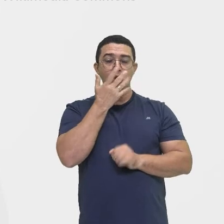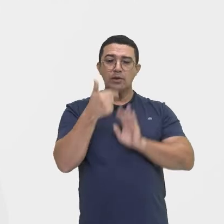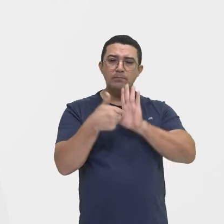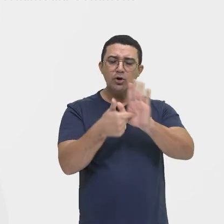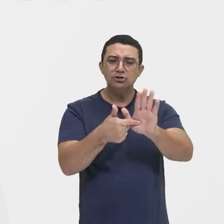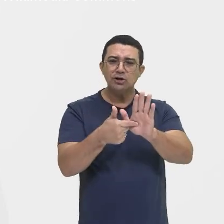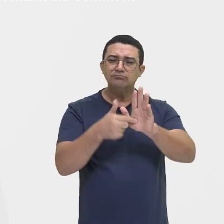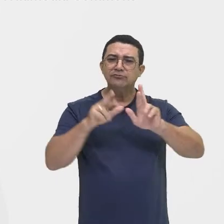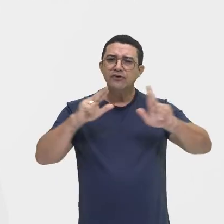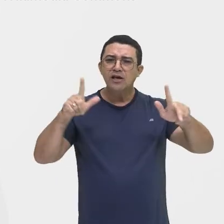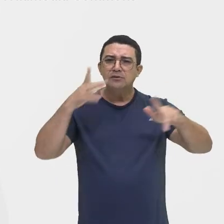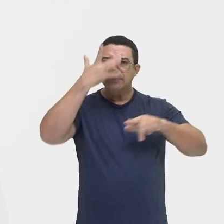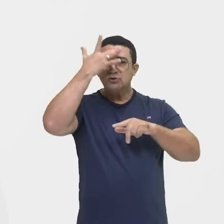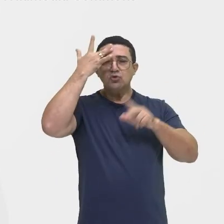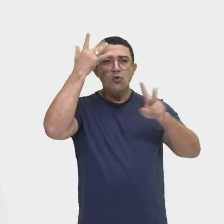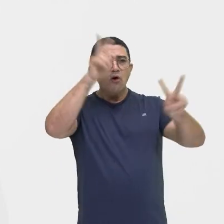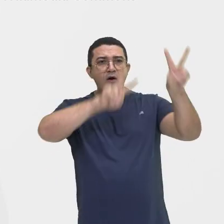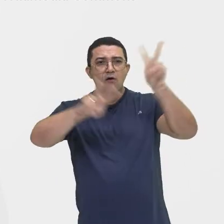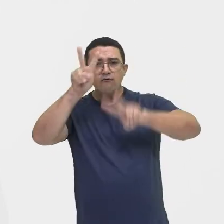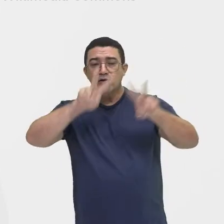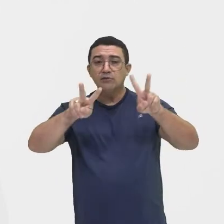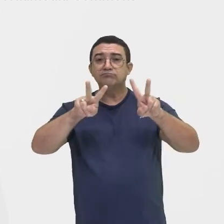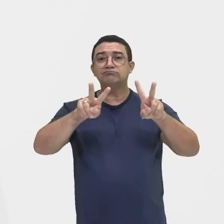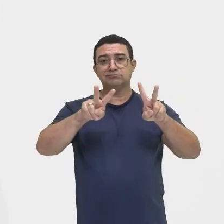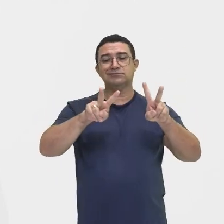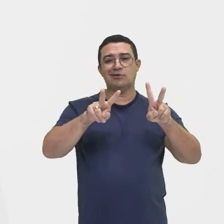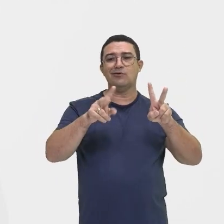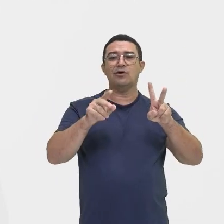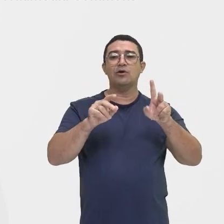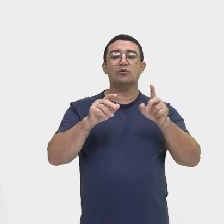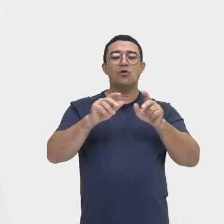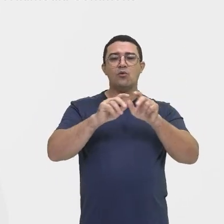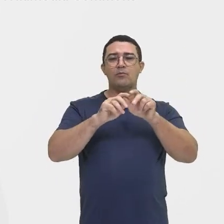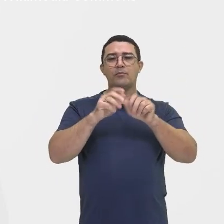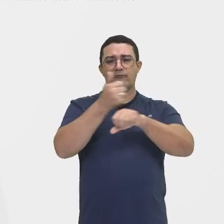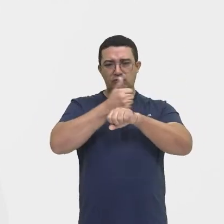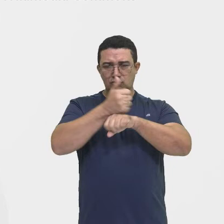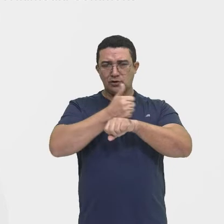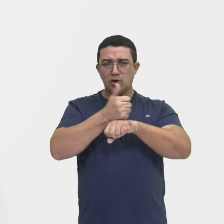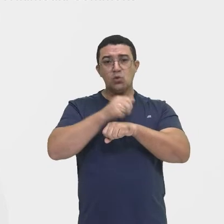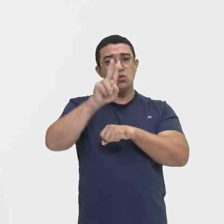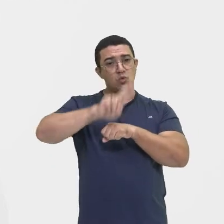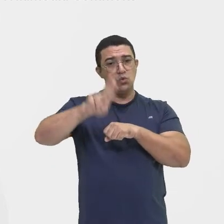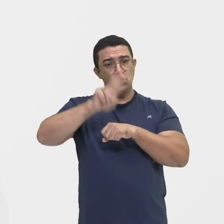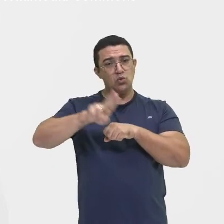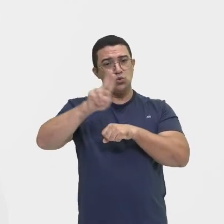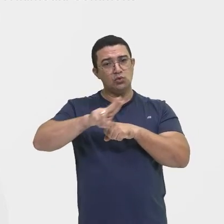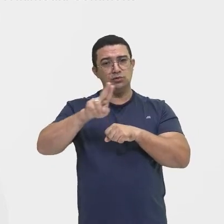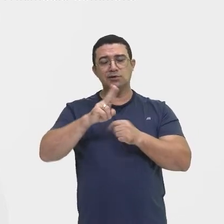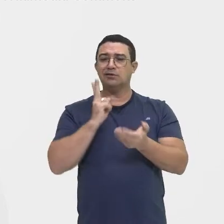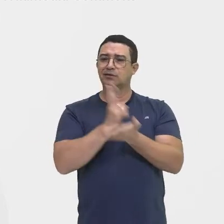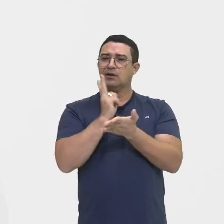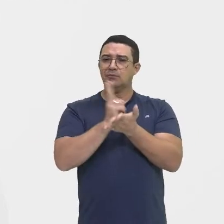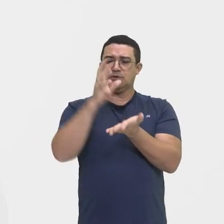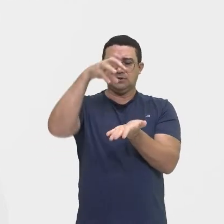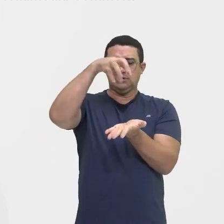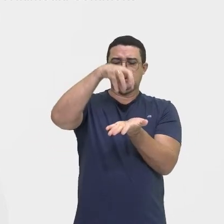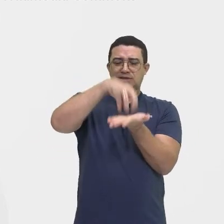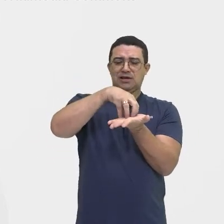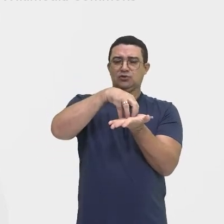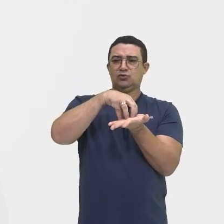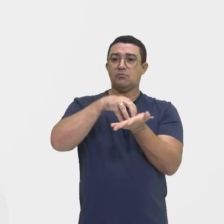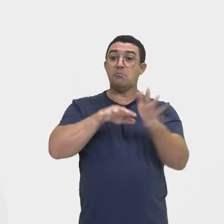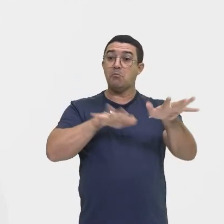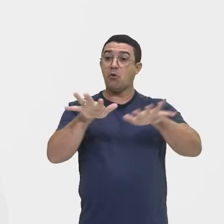observador. Visando atingir o dinamismo, os artistas usam tons vibrantes e círculos concêntricos, dando a ideia de